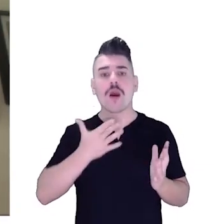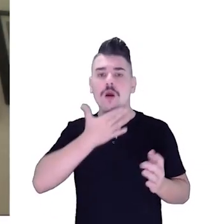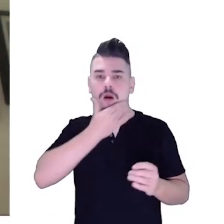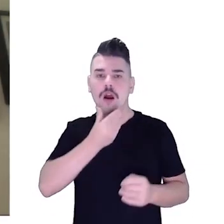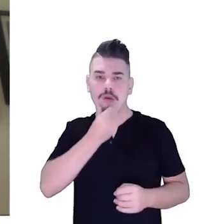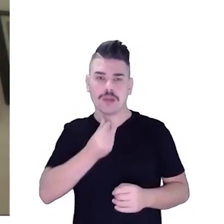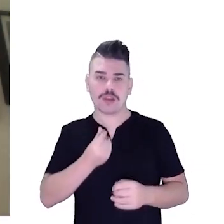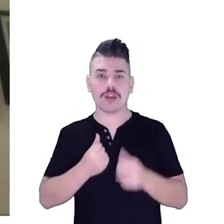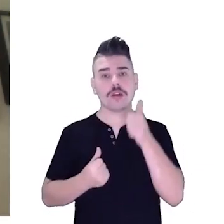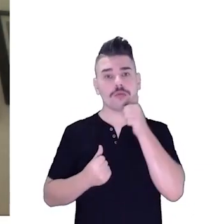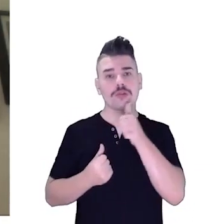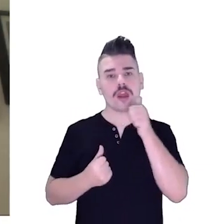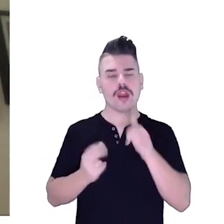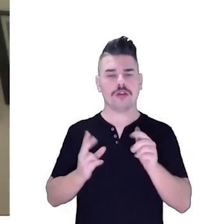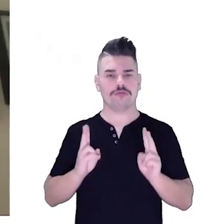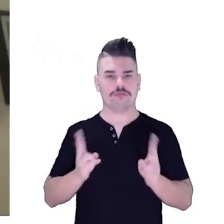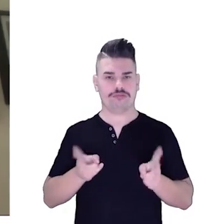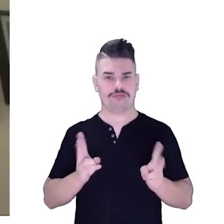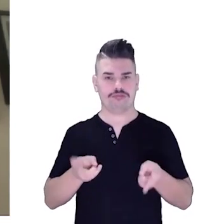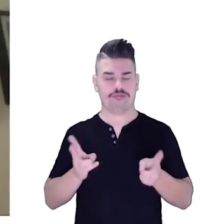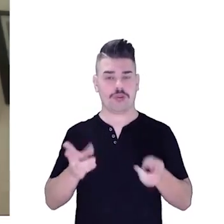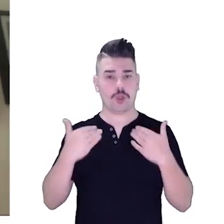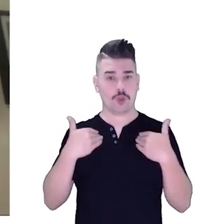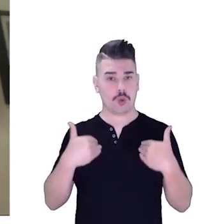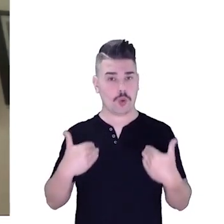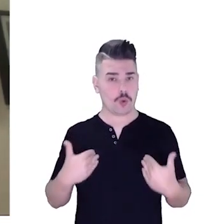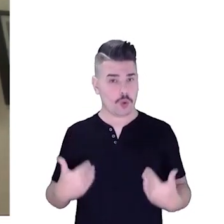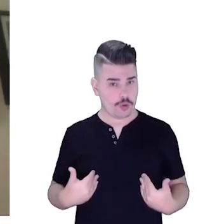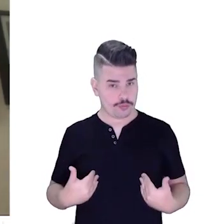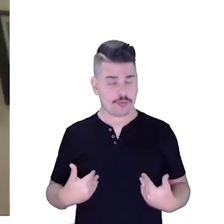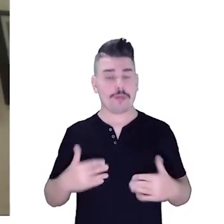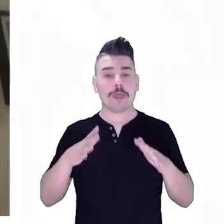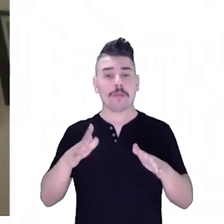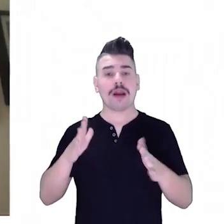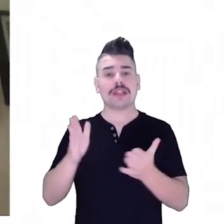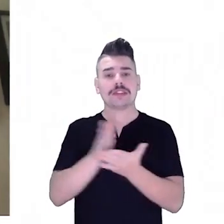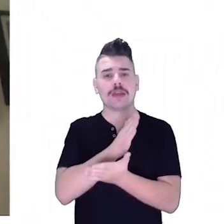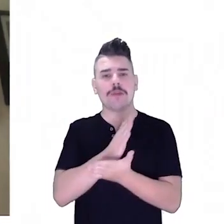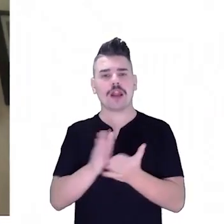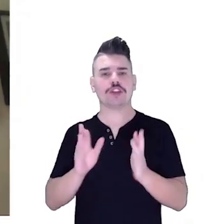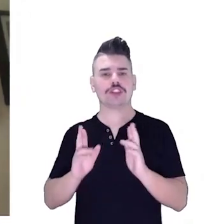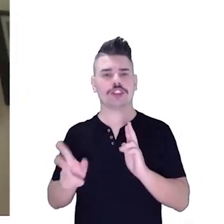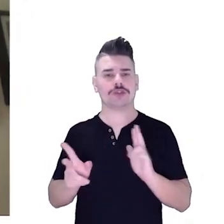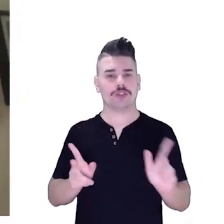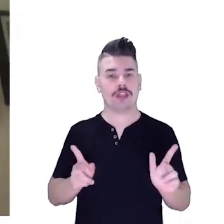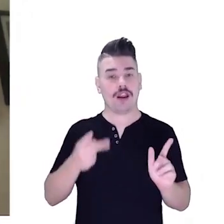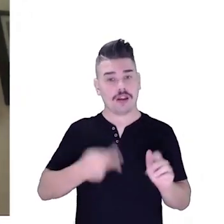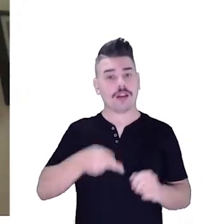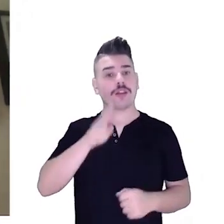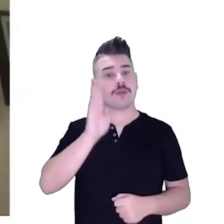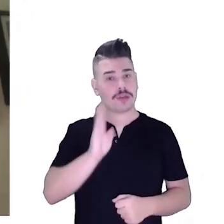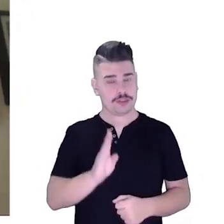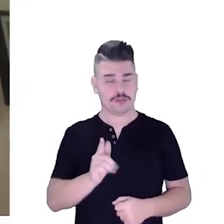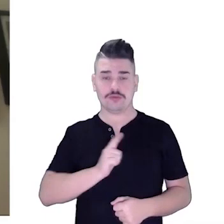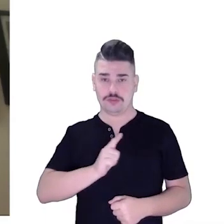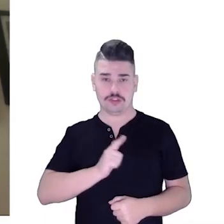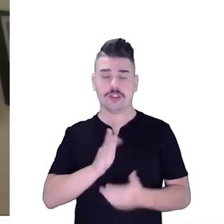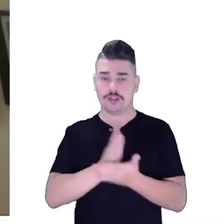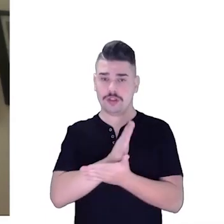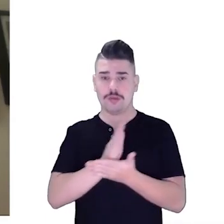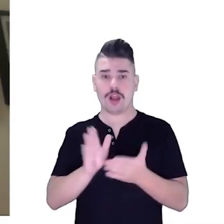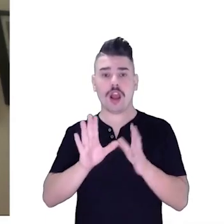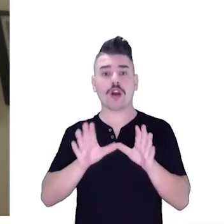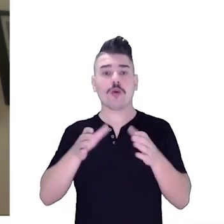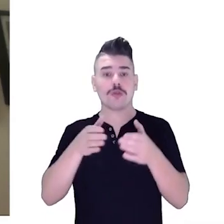masculino e feminino preservados em suas diferenças. Aqui no Brasil,